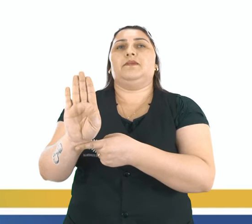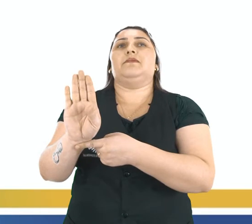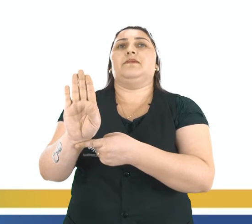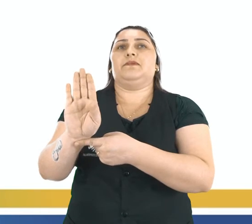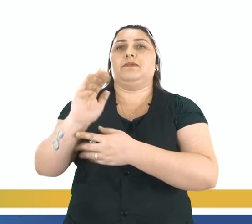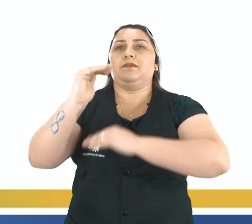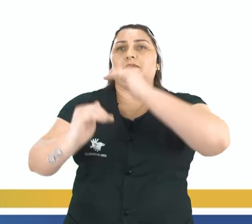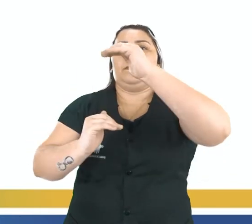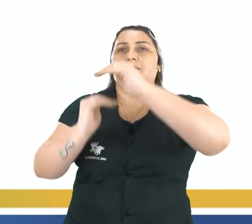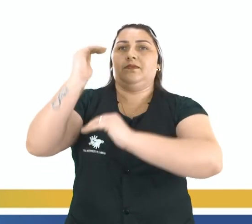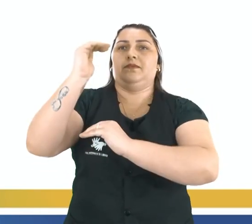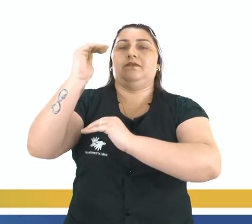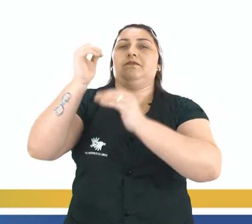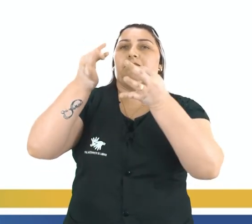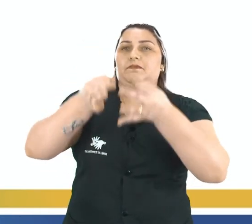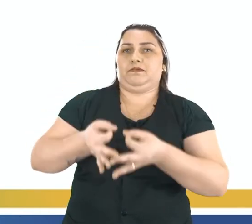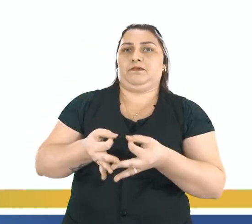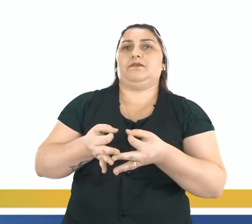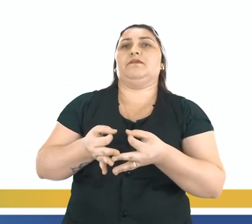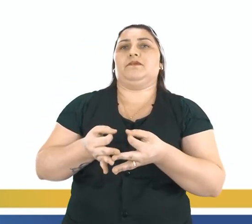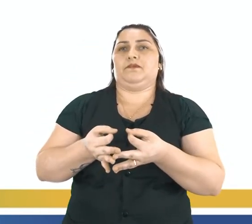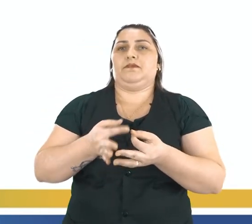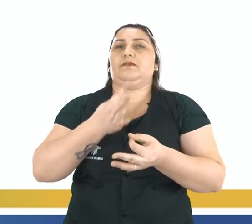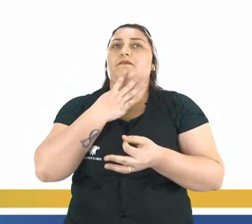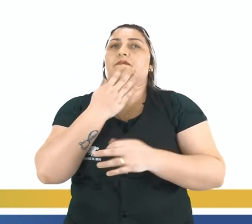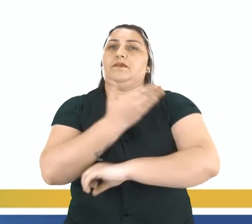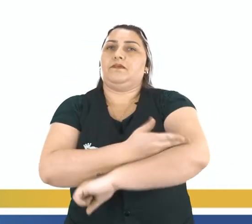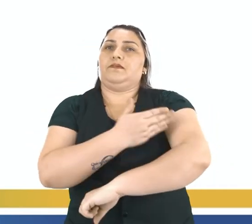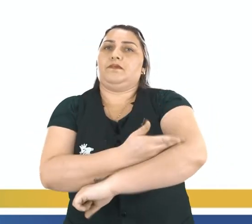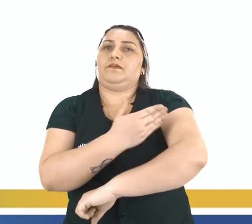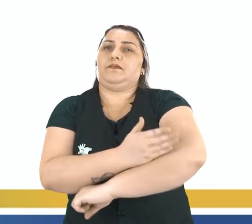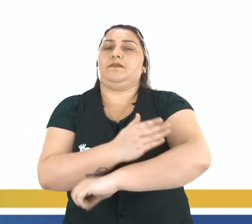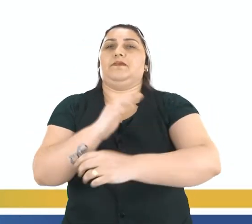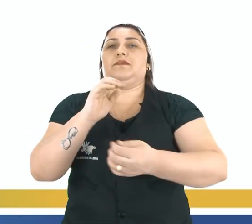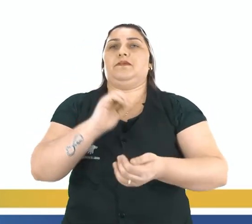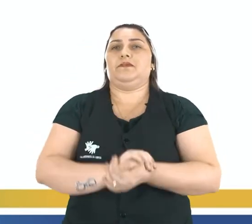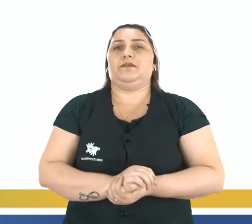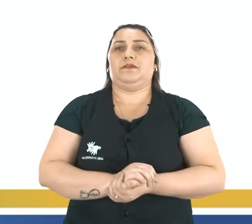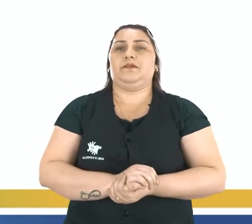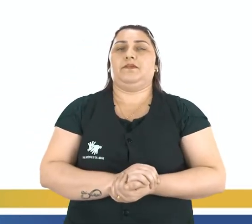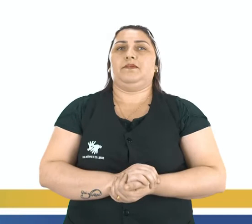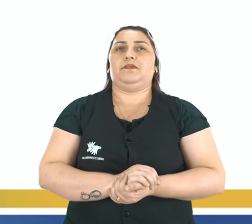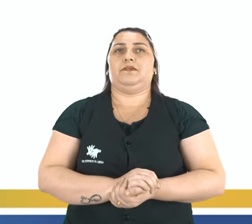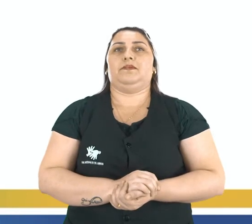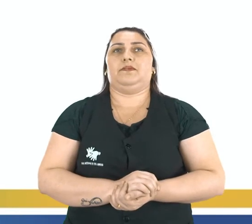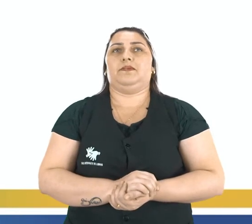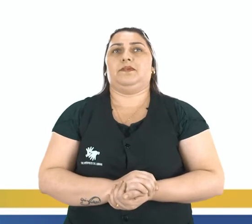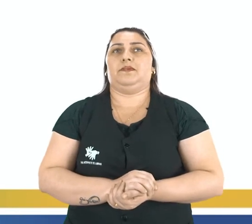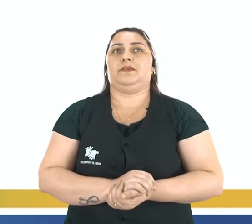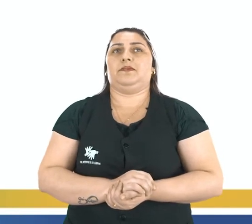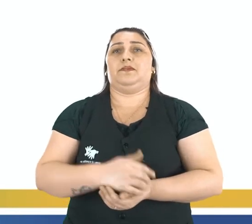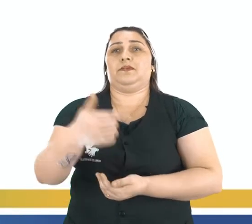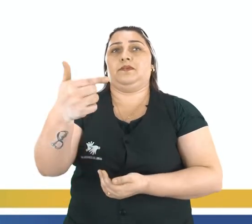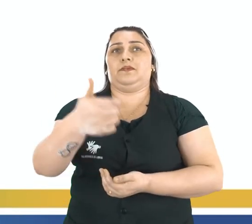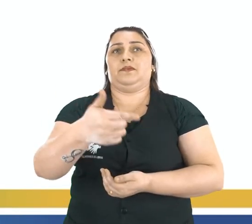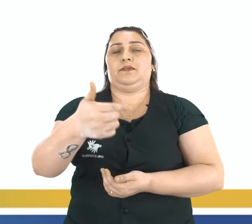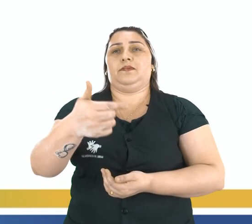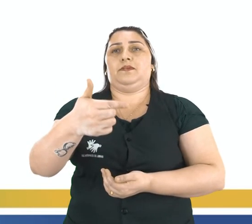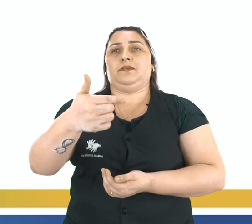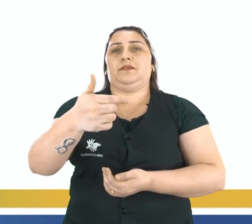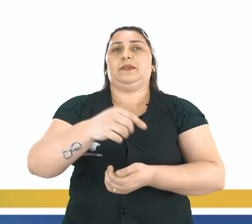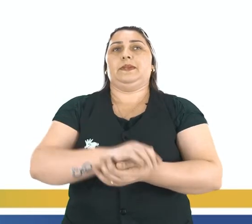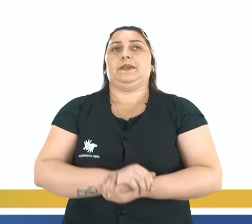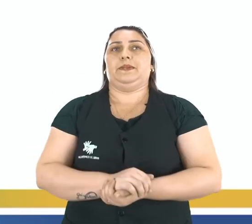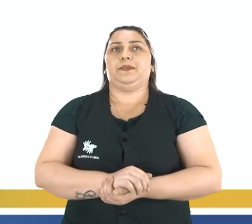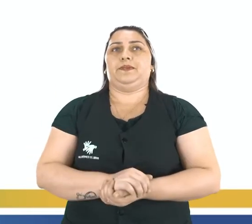B, certo? Desenvolvimentismo. Então, essa prática ficou conhecida como desenvolvimentismo. Vamos lá para a